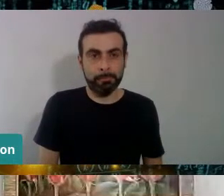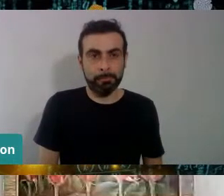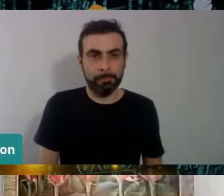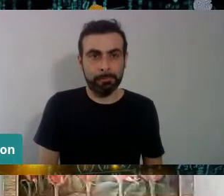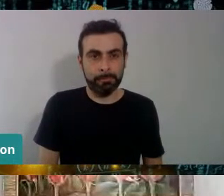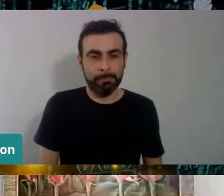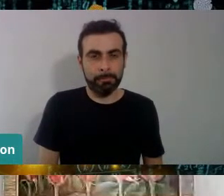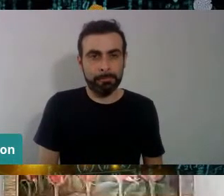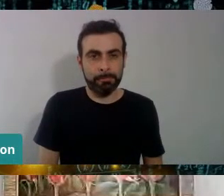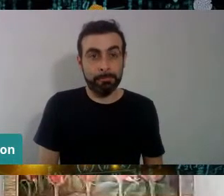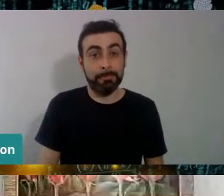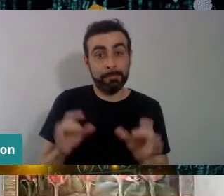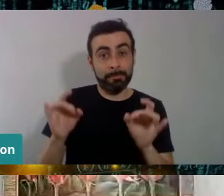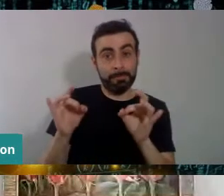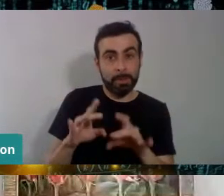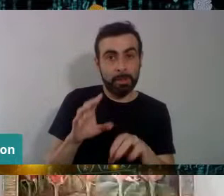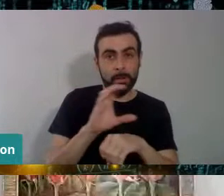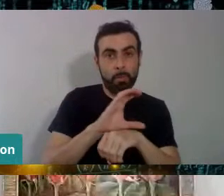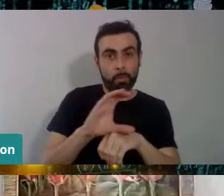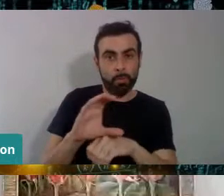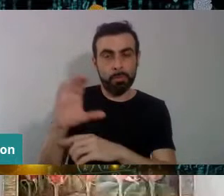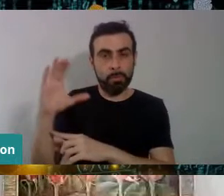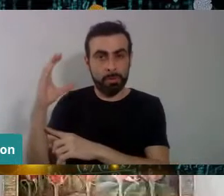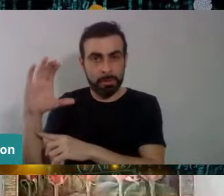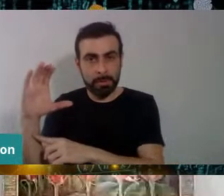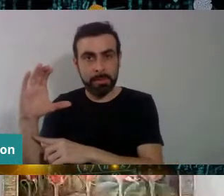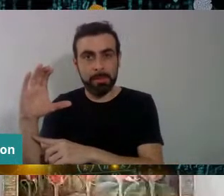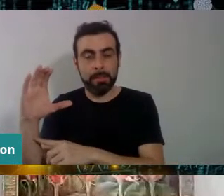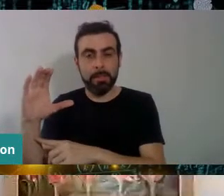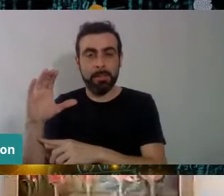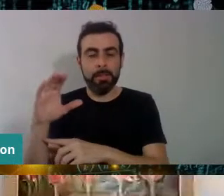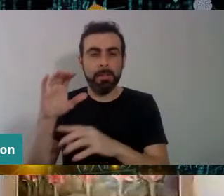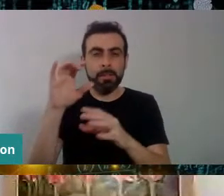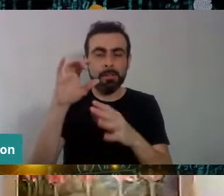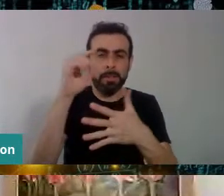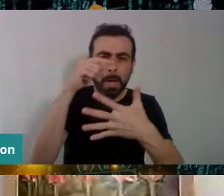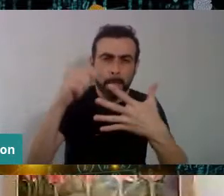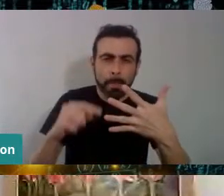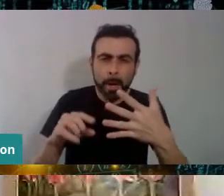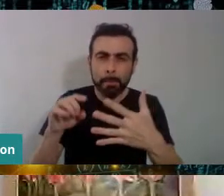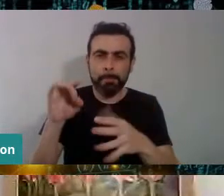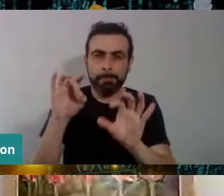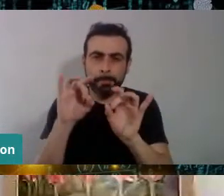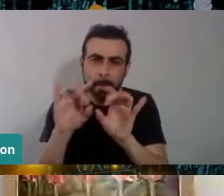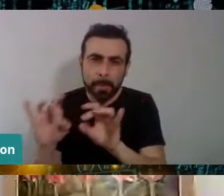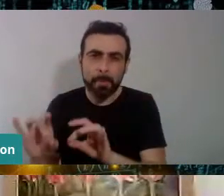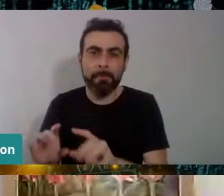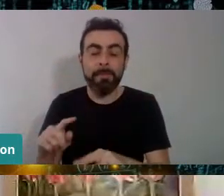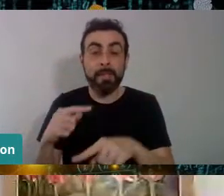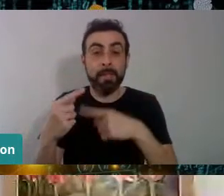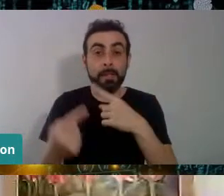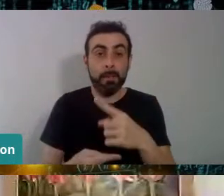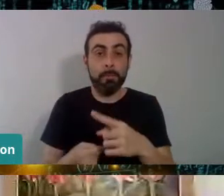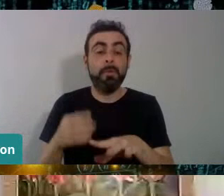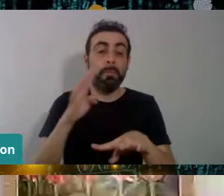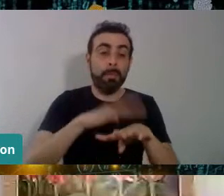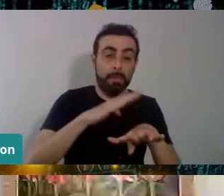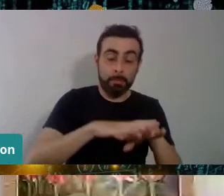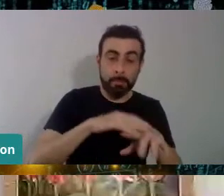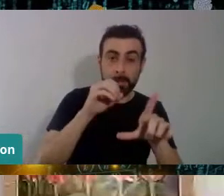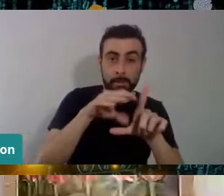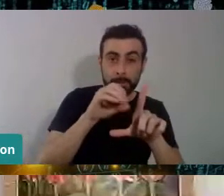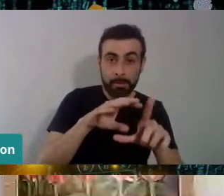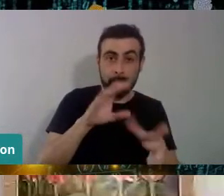terminamos com o curso de ciências e as suas habilitações, né? Aí voltou o curso de matemática, licenciatura plena. Foi